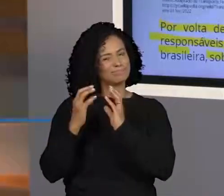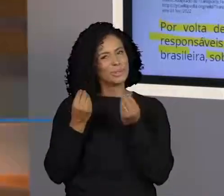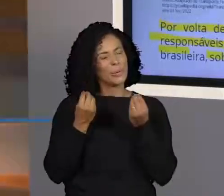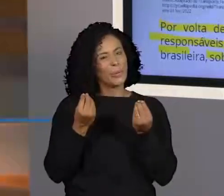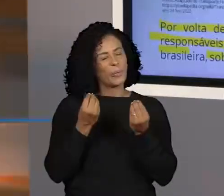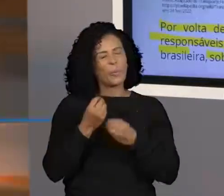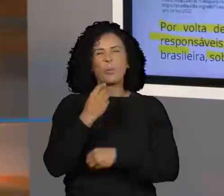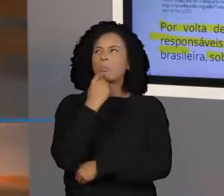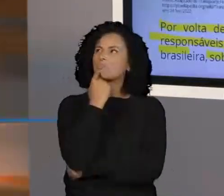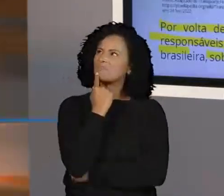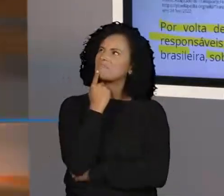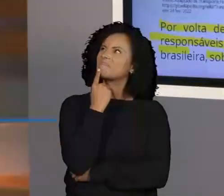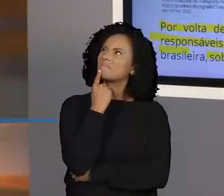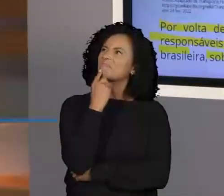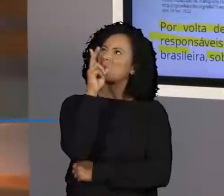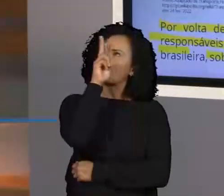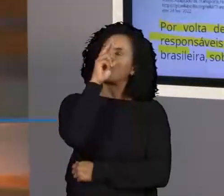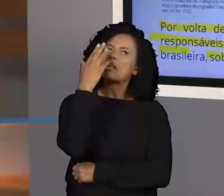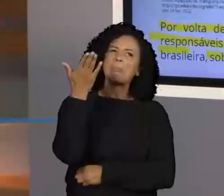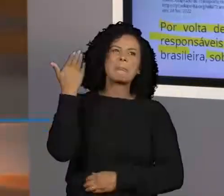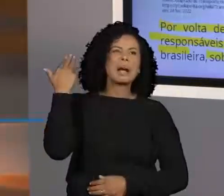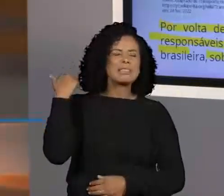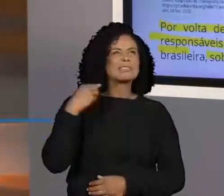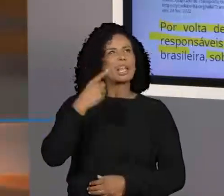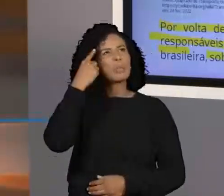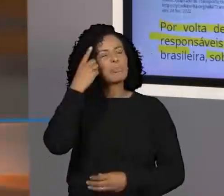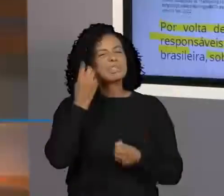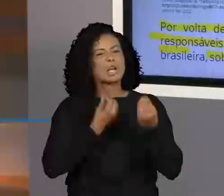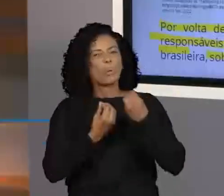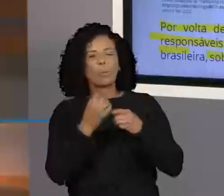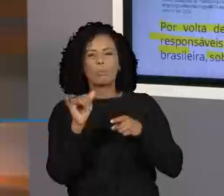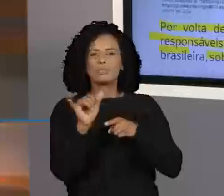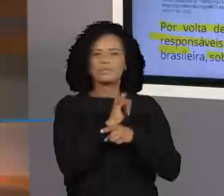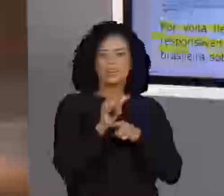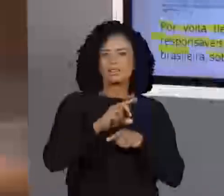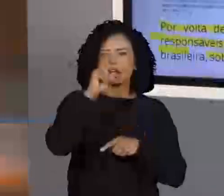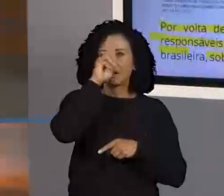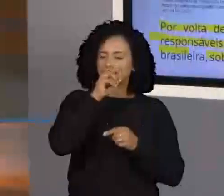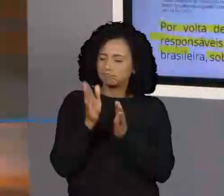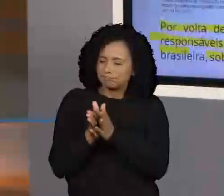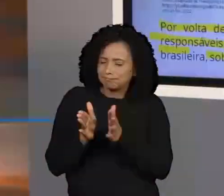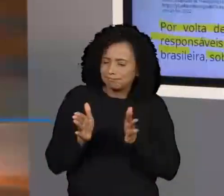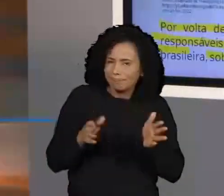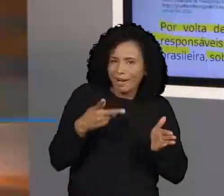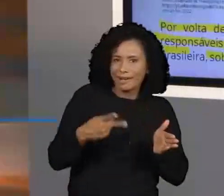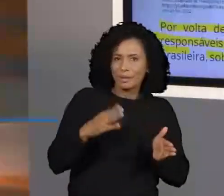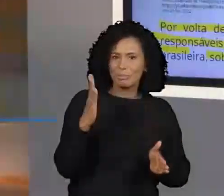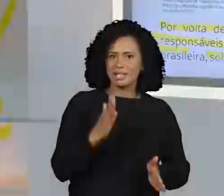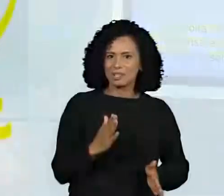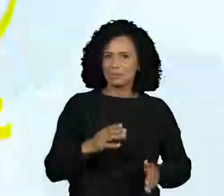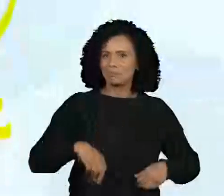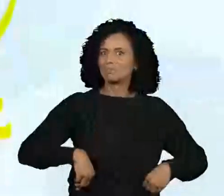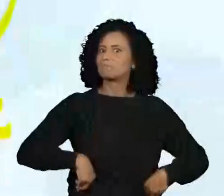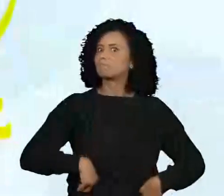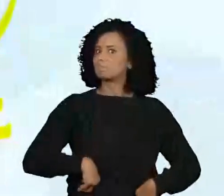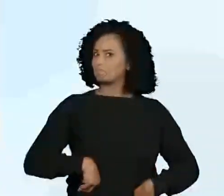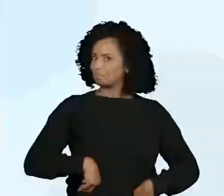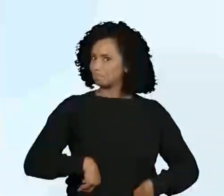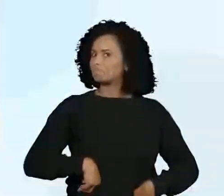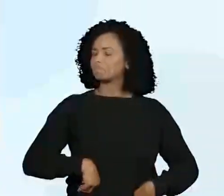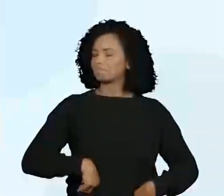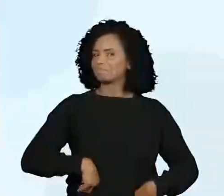recorte histórico e consegue pensar em várias camadas sobre a história do Brasil. Vamos para a tela, galera.